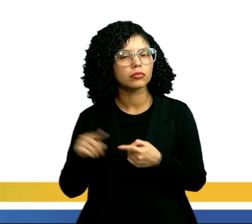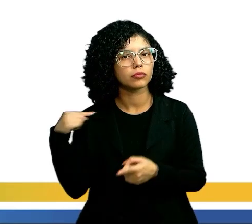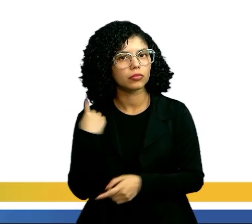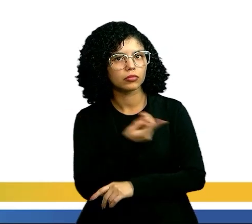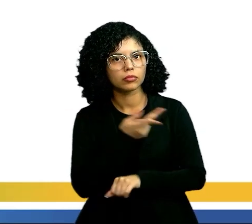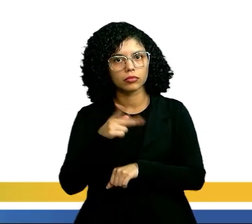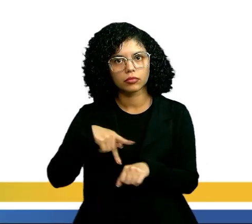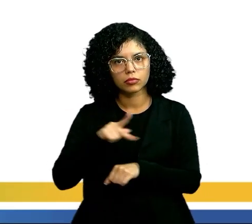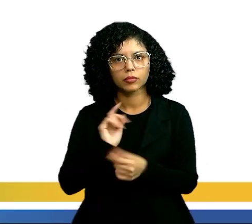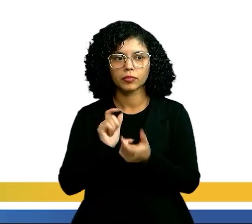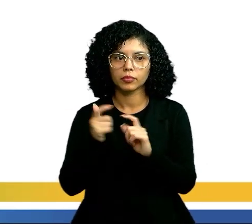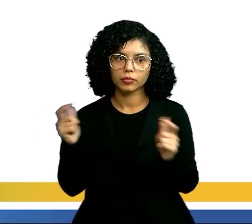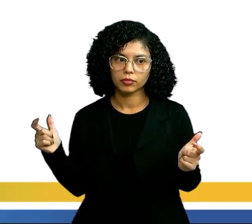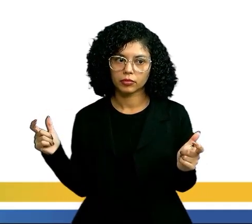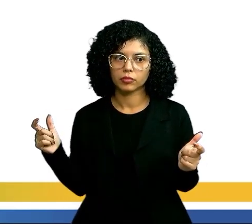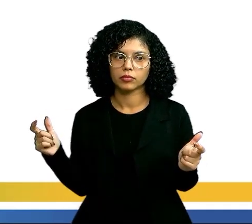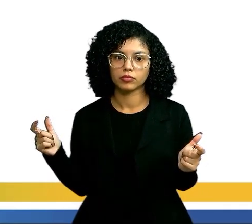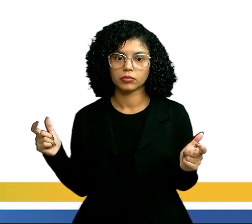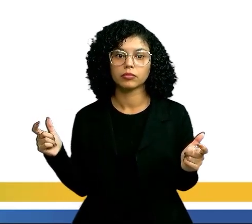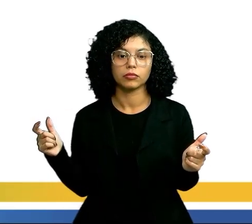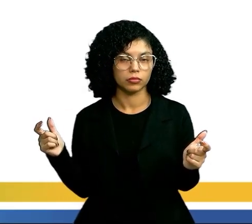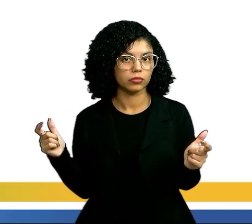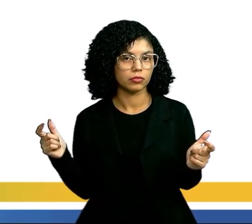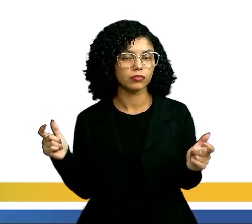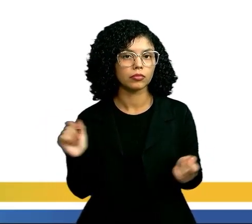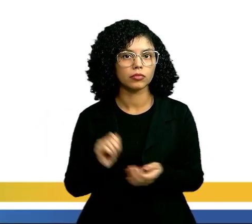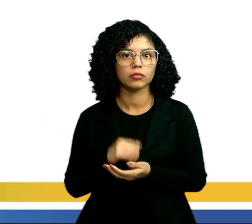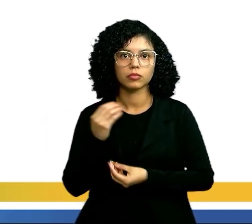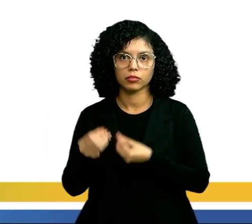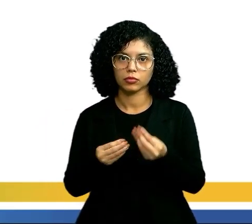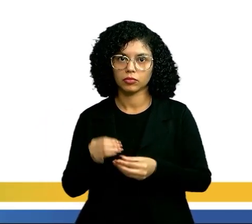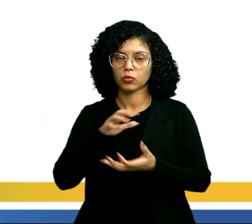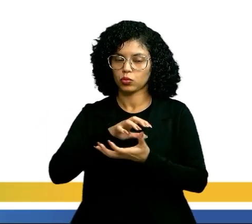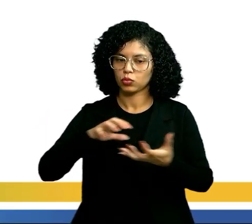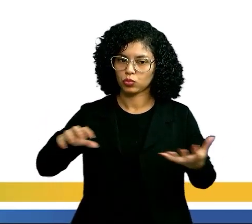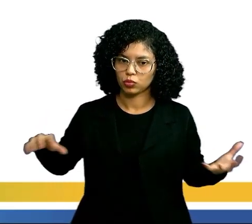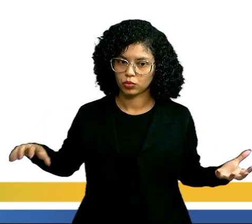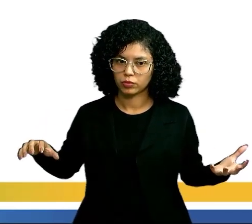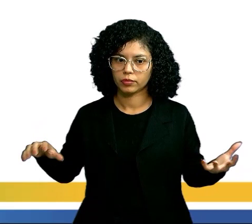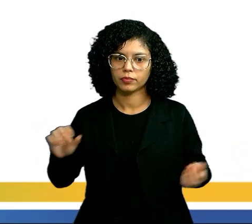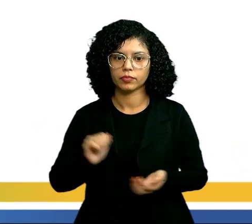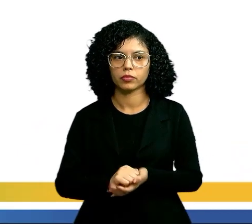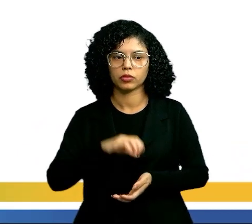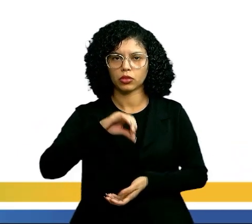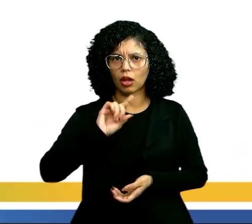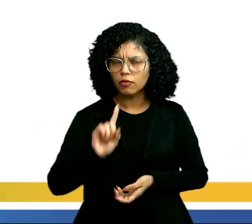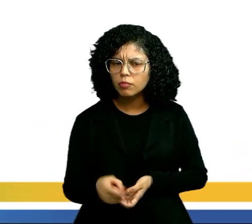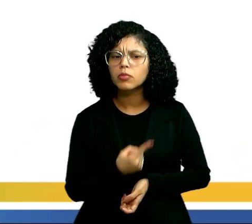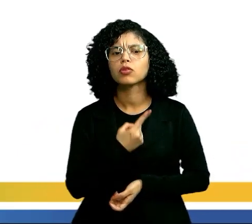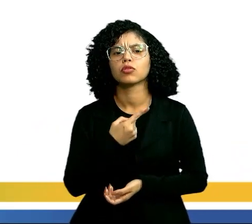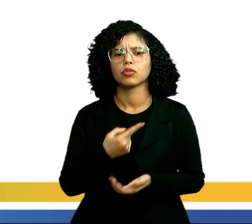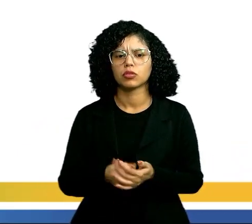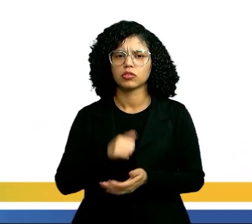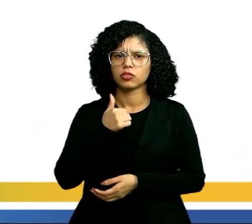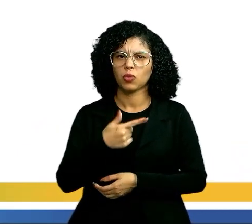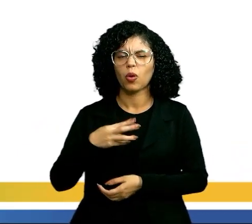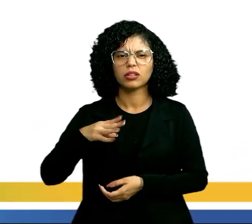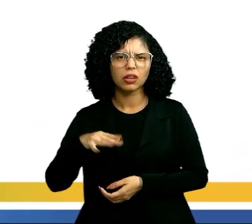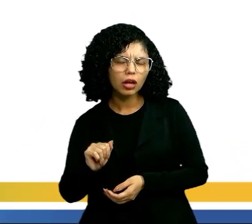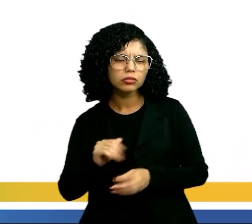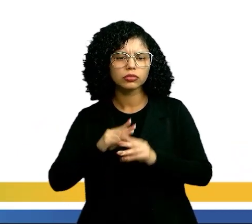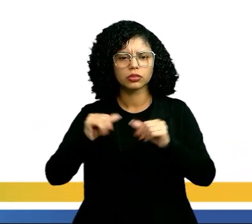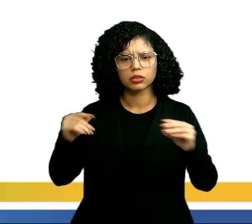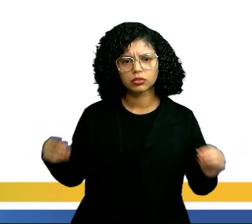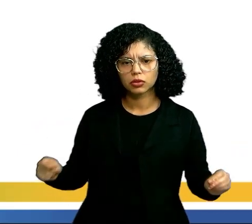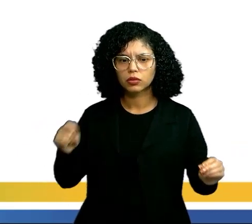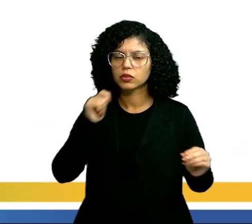nosso país é um país extremamente grande, continental, né? São quase 9 milhões de quilômetros quadrados de